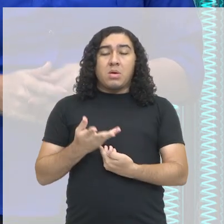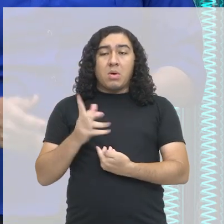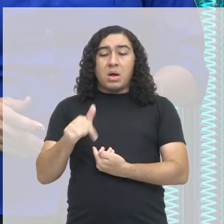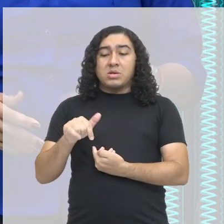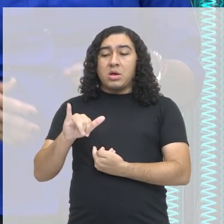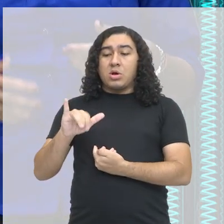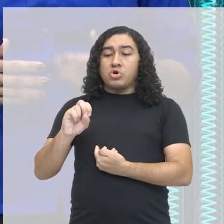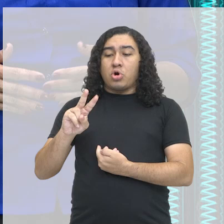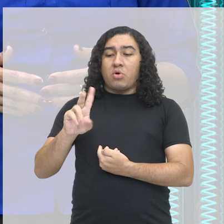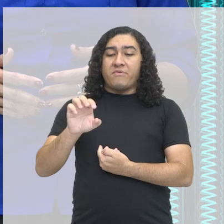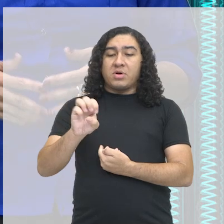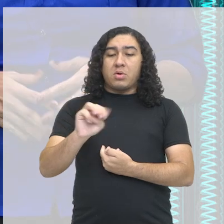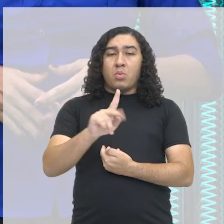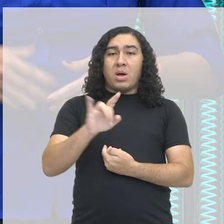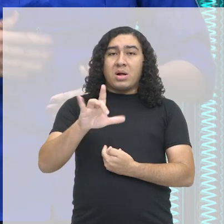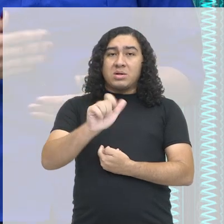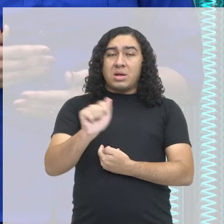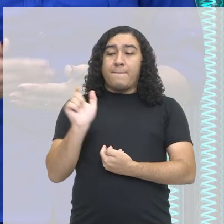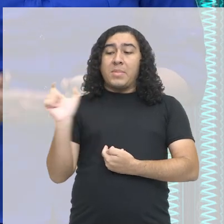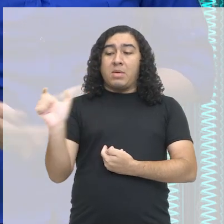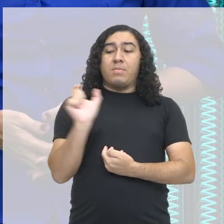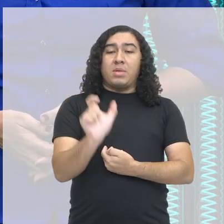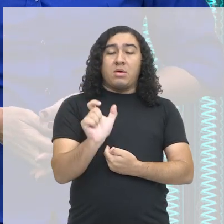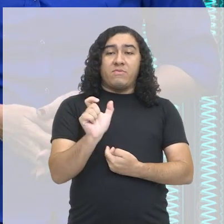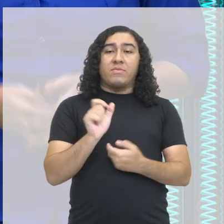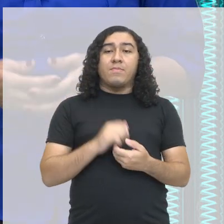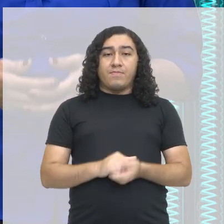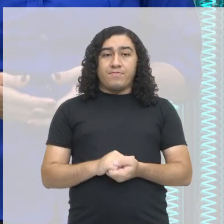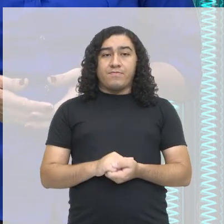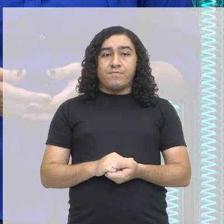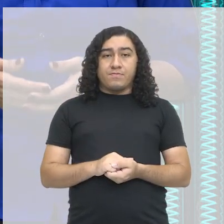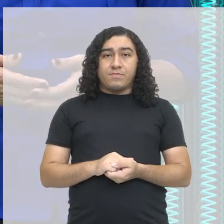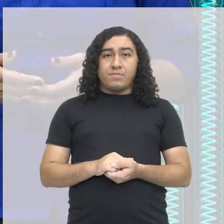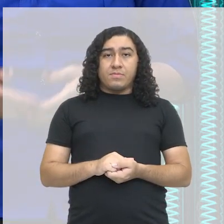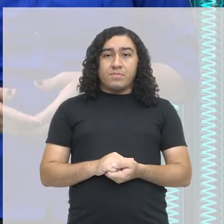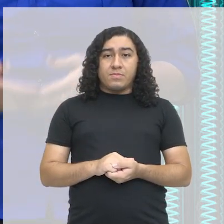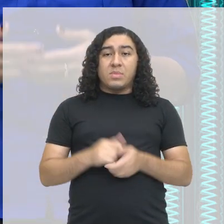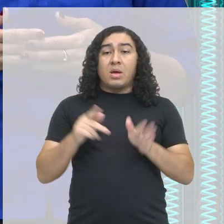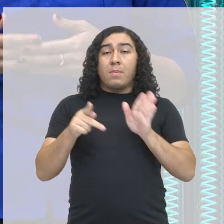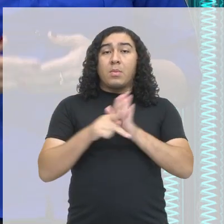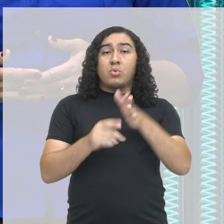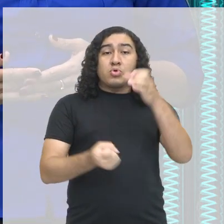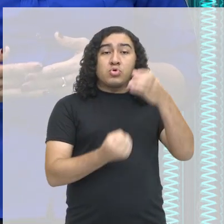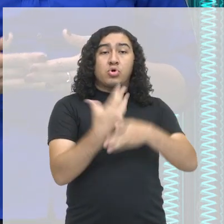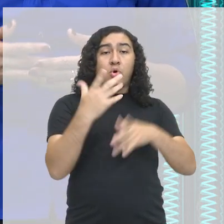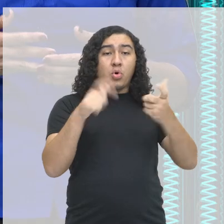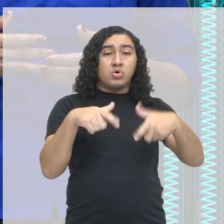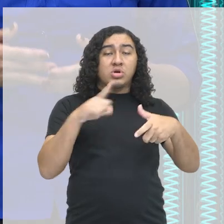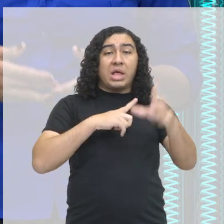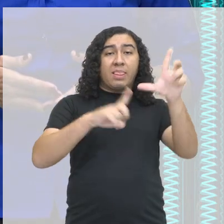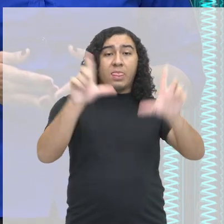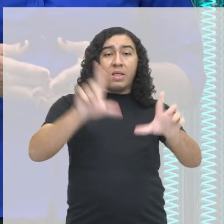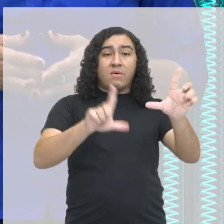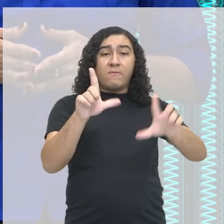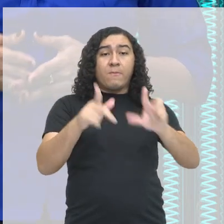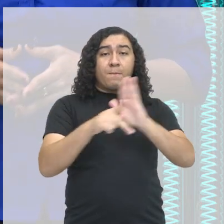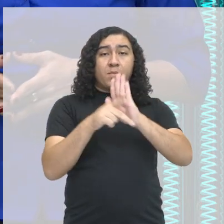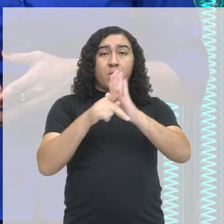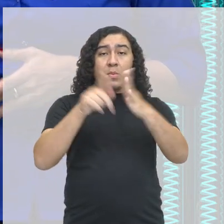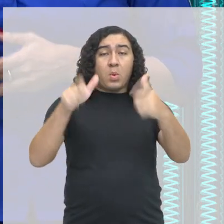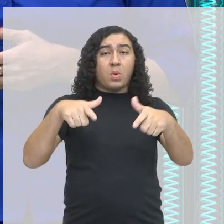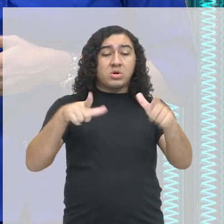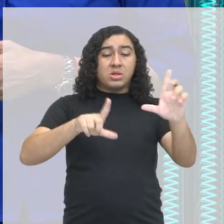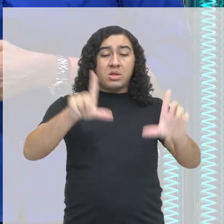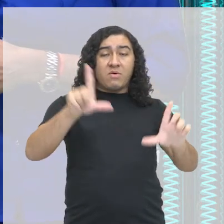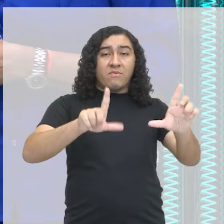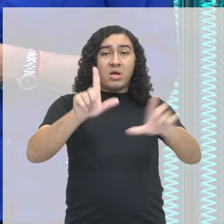jovem guarda, ela surgiu, ela originou-se de um programa musical de televisão